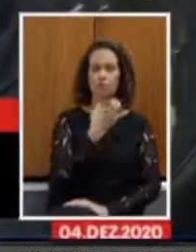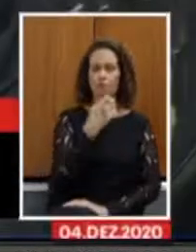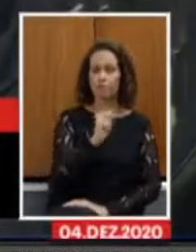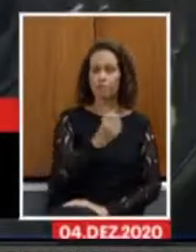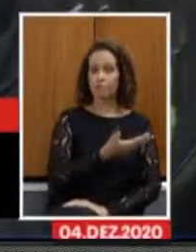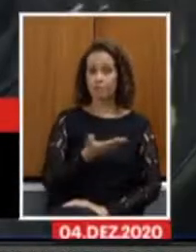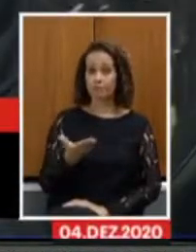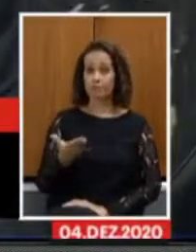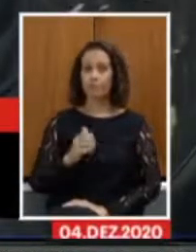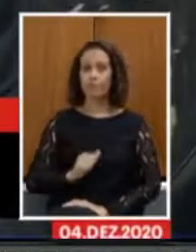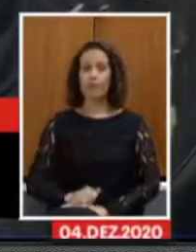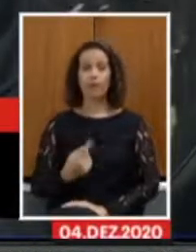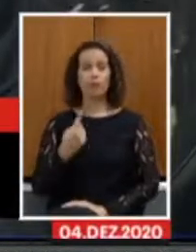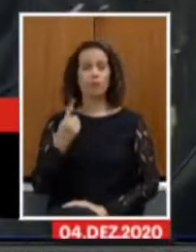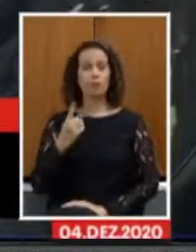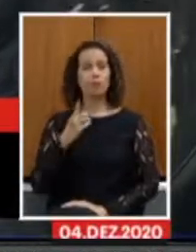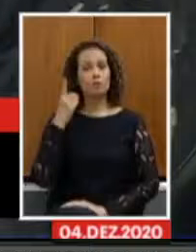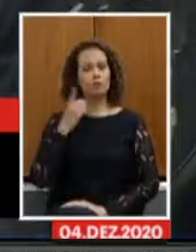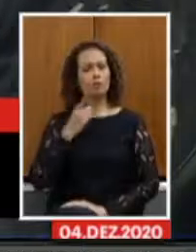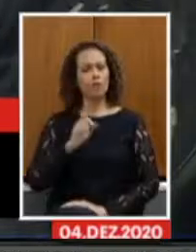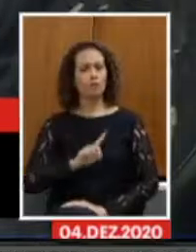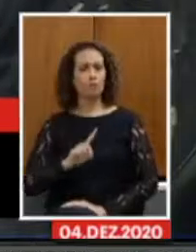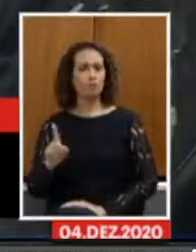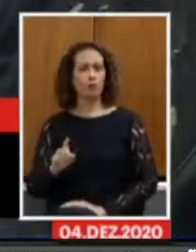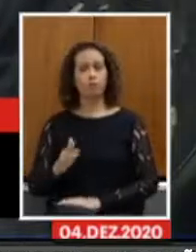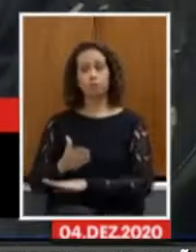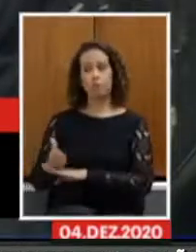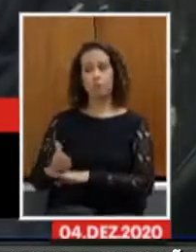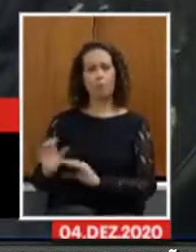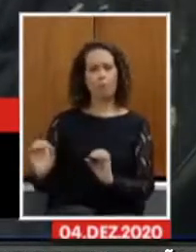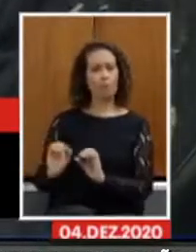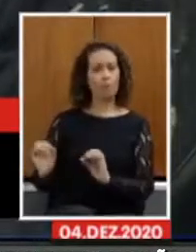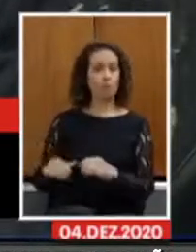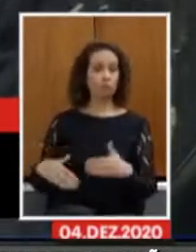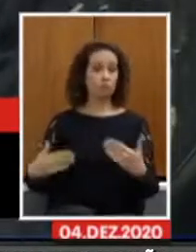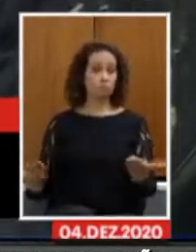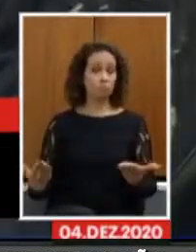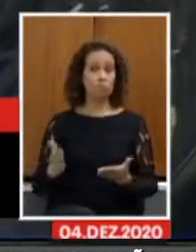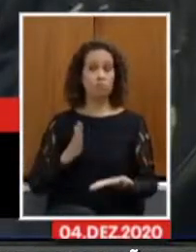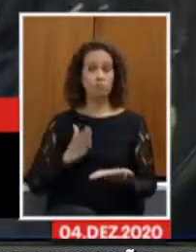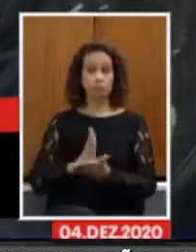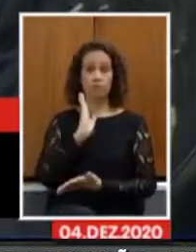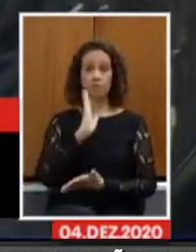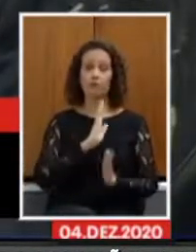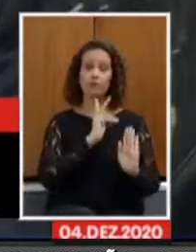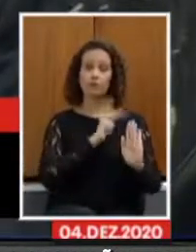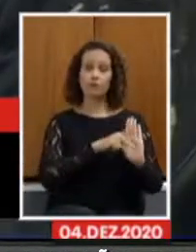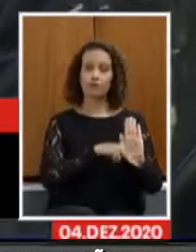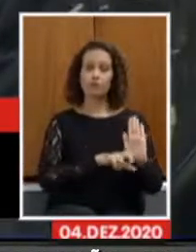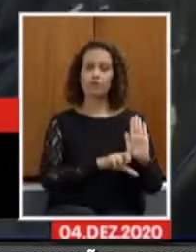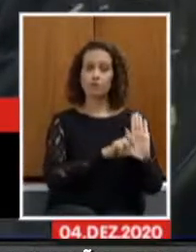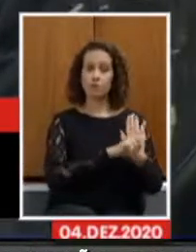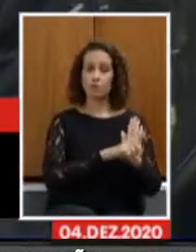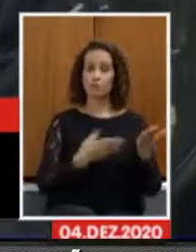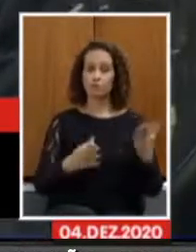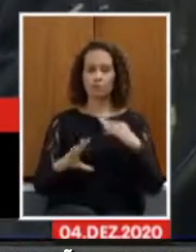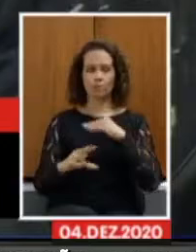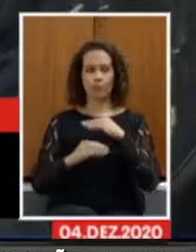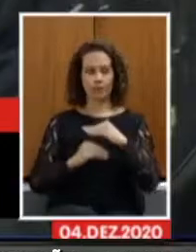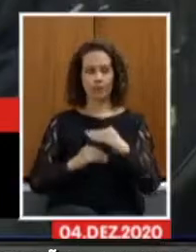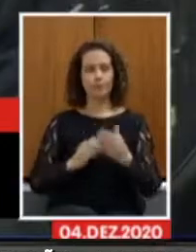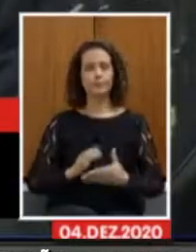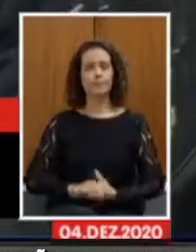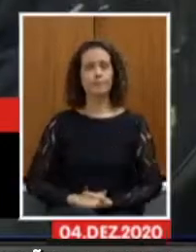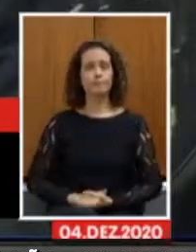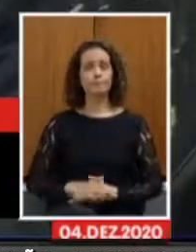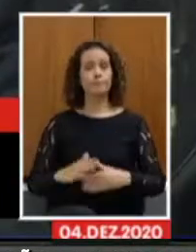senhores deputados, uma deputada votou não, não houve voto em branco, portanto, está aprovado o projeto, salvo emenda. Em votação, a